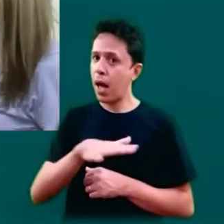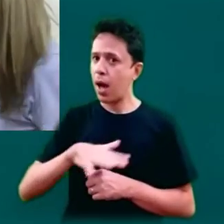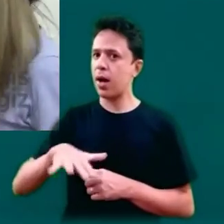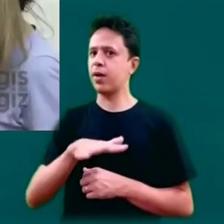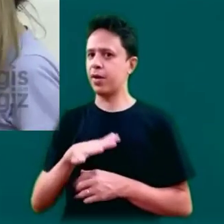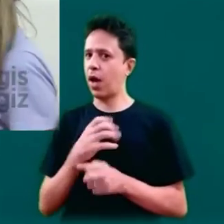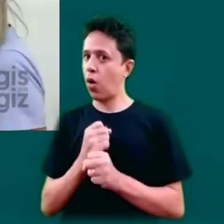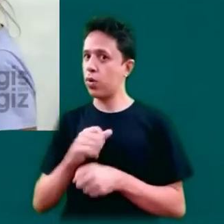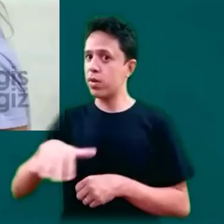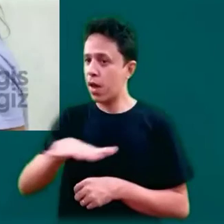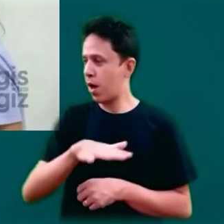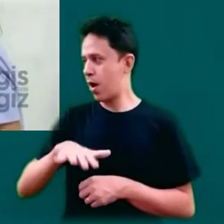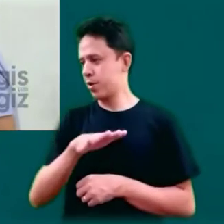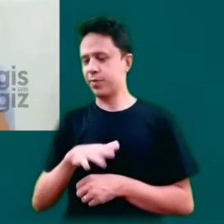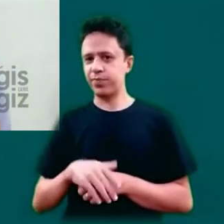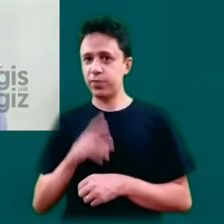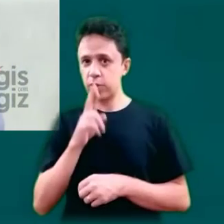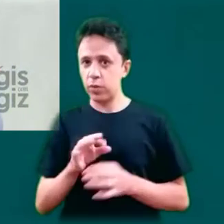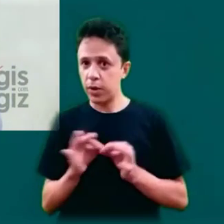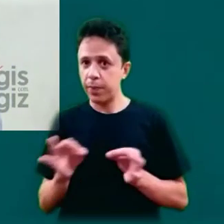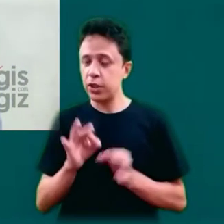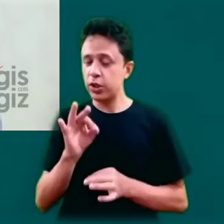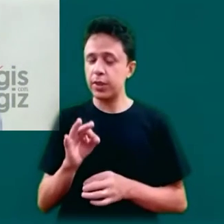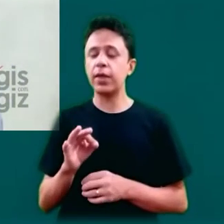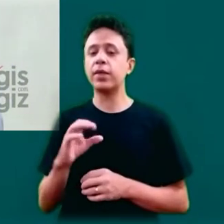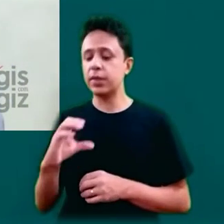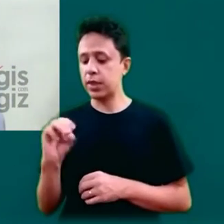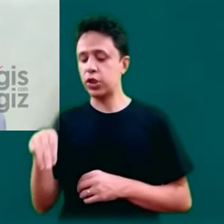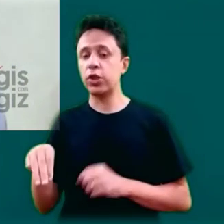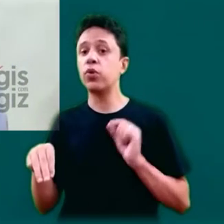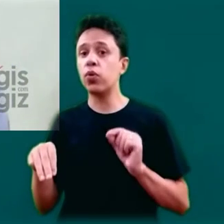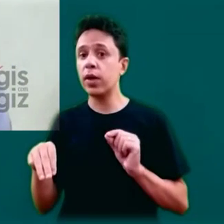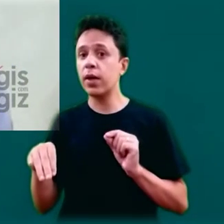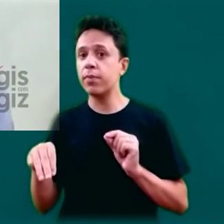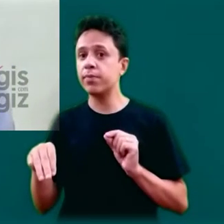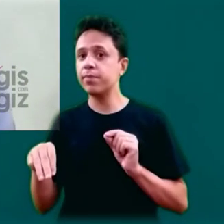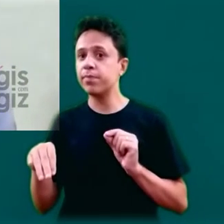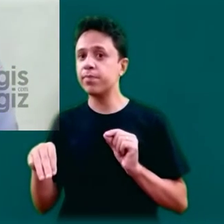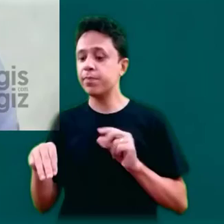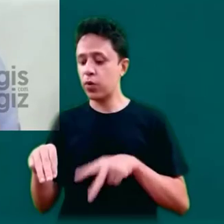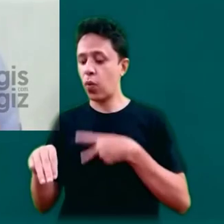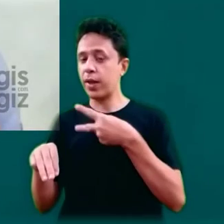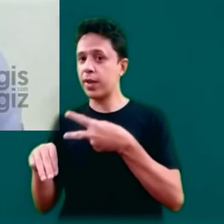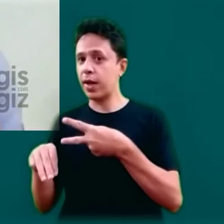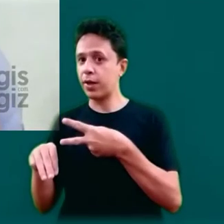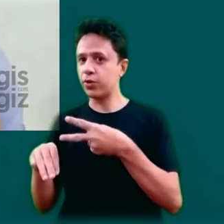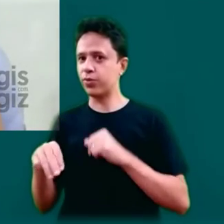a área, gente, a área, ela é, a unidade de medida é centímetros nesse caso,